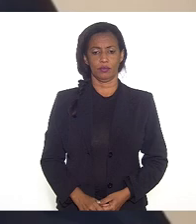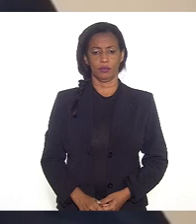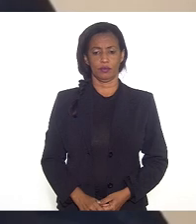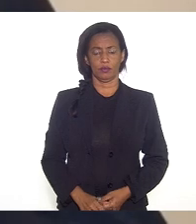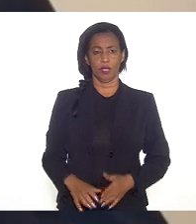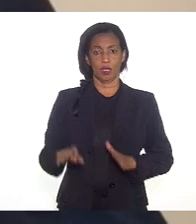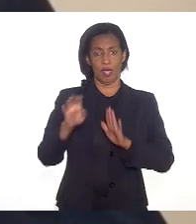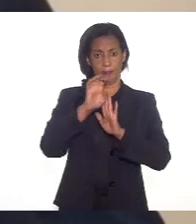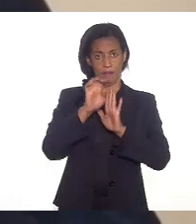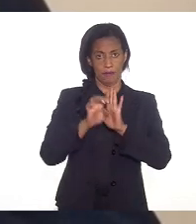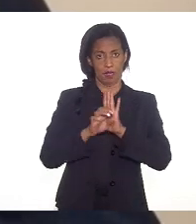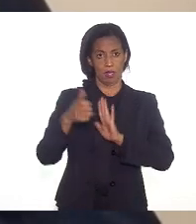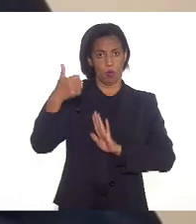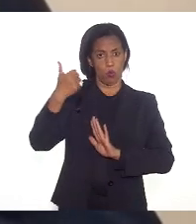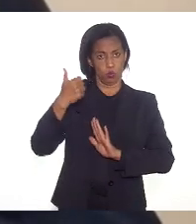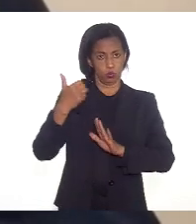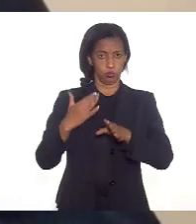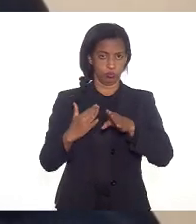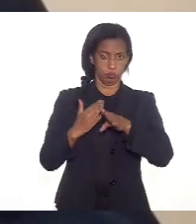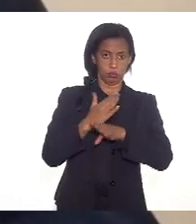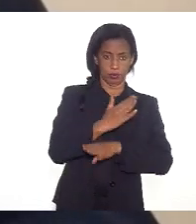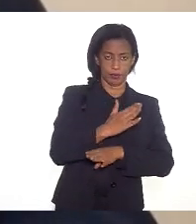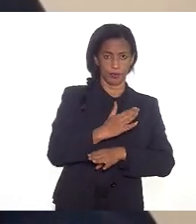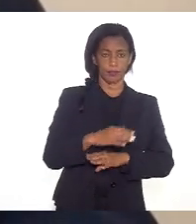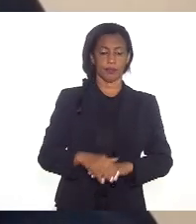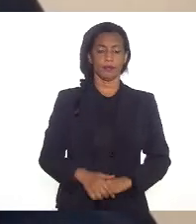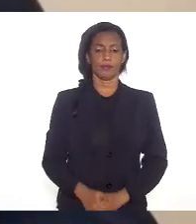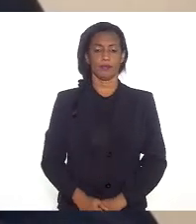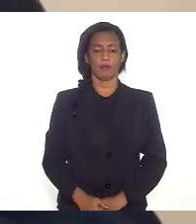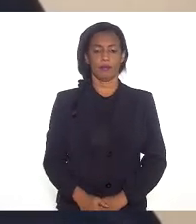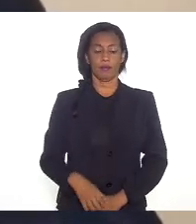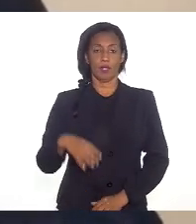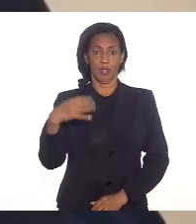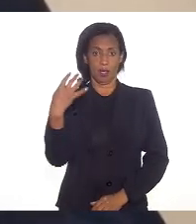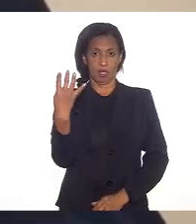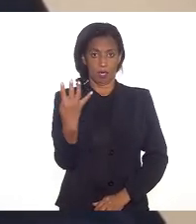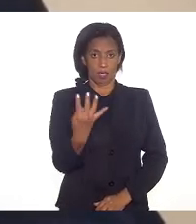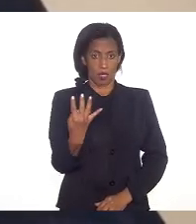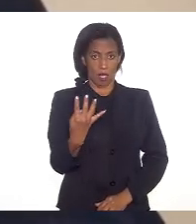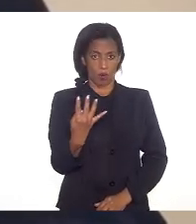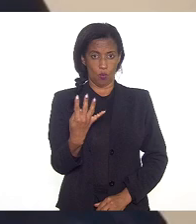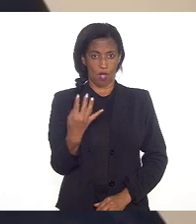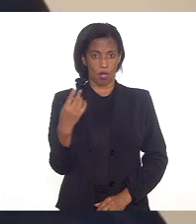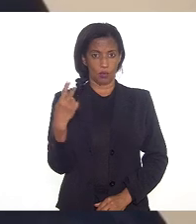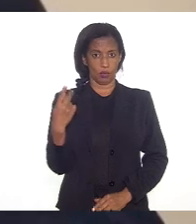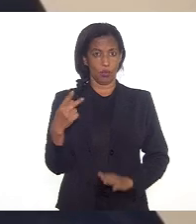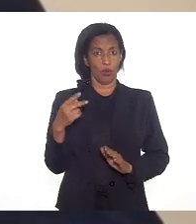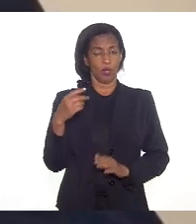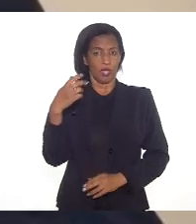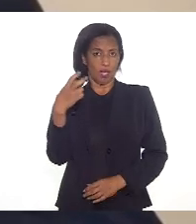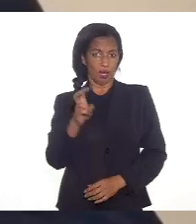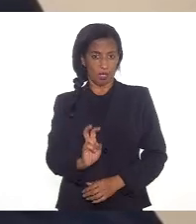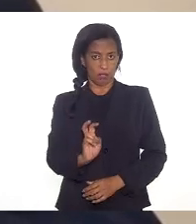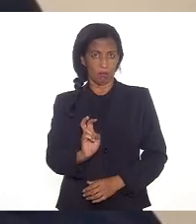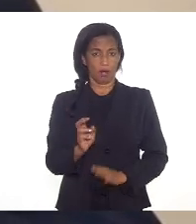Aprovar a emenda 1, Valdec, não é isso? E a 4 do seu parecer, e agora a 5ª.